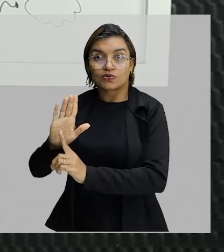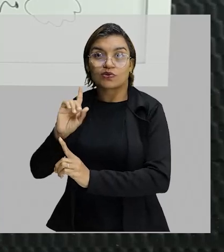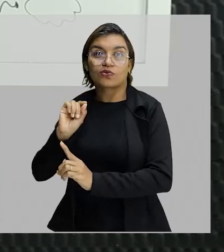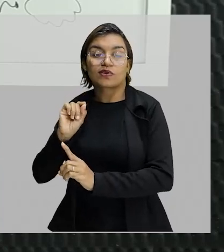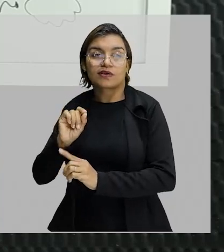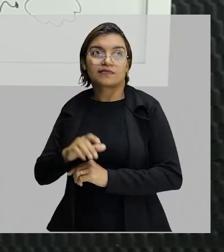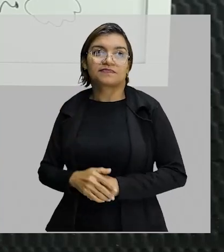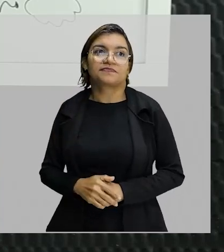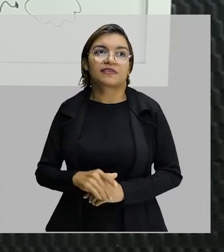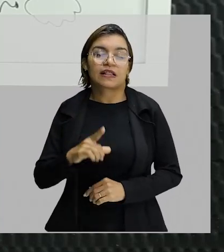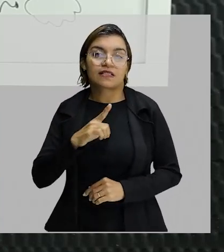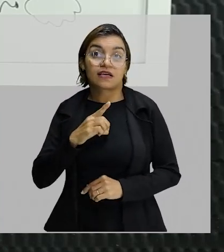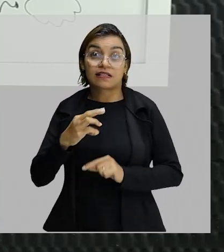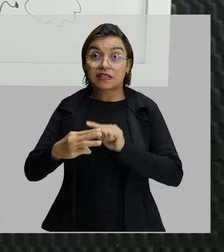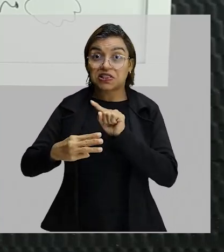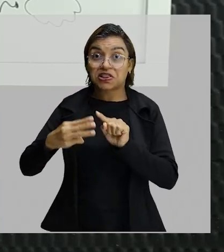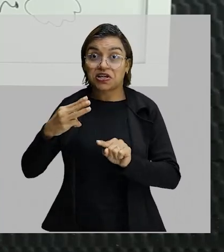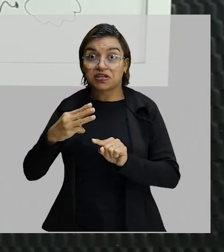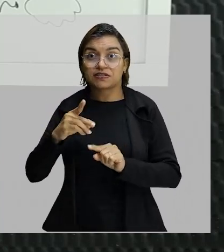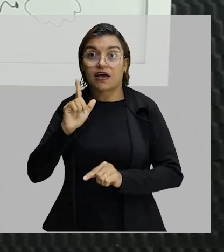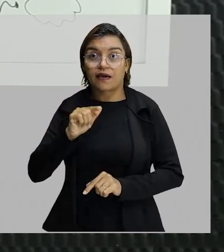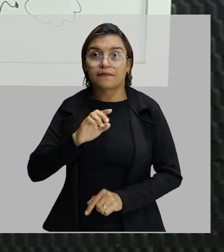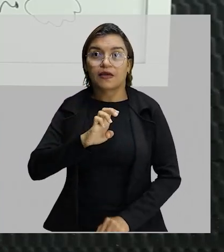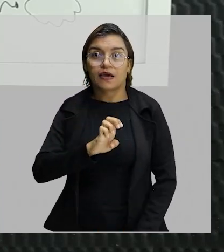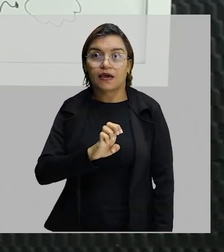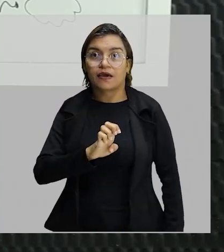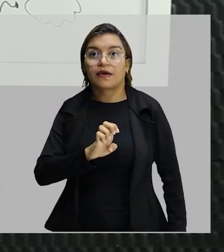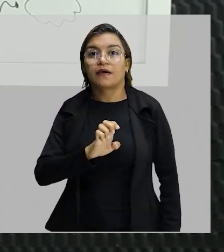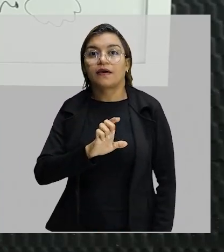certo? Ele pode ser a ebulição,